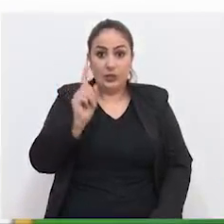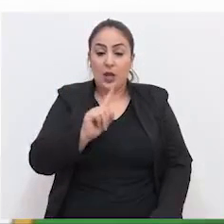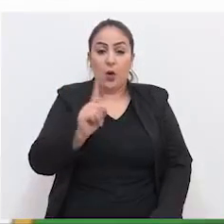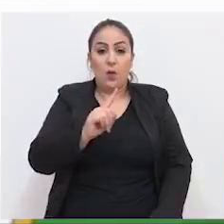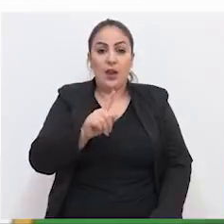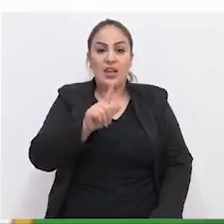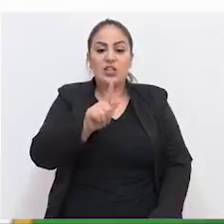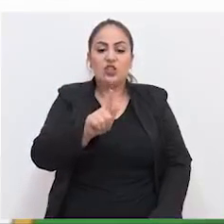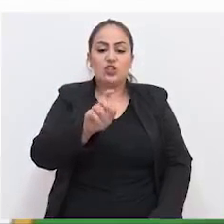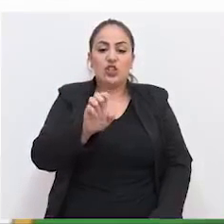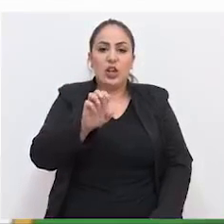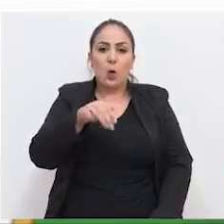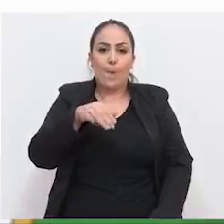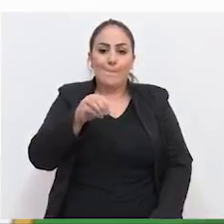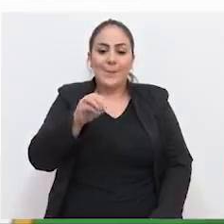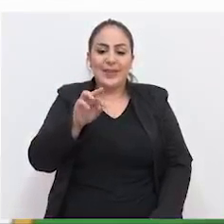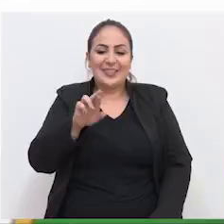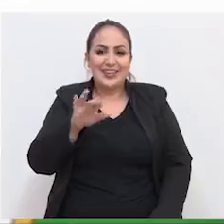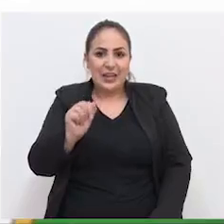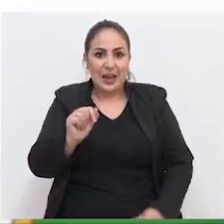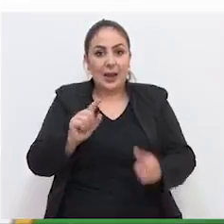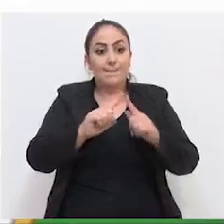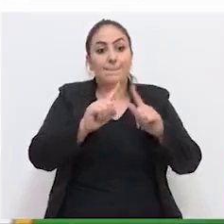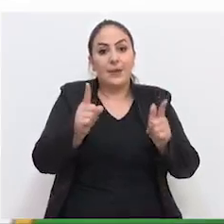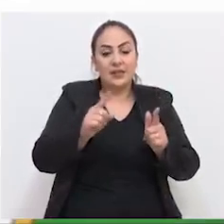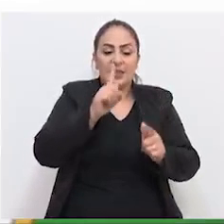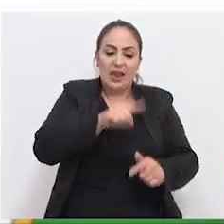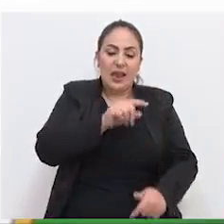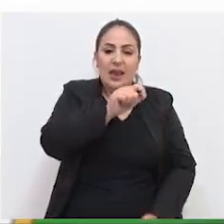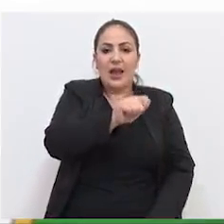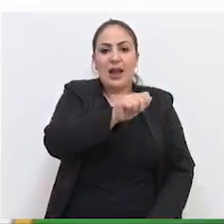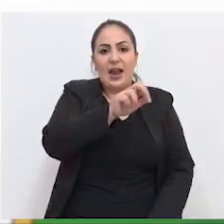sendo geométrica, mas aritmética, o que é